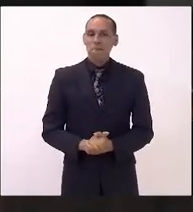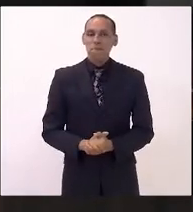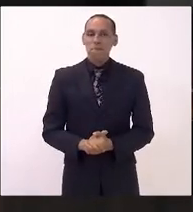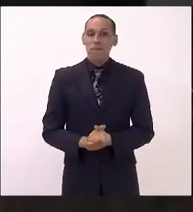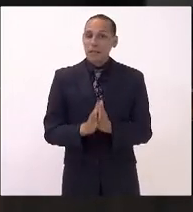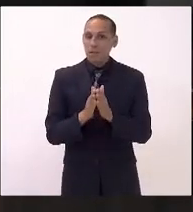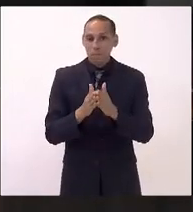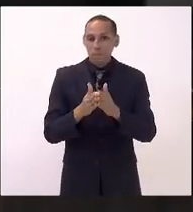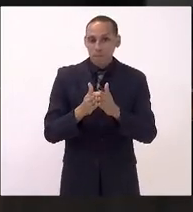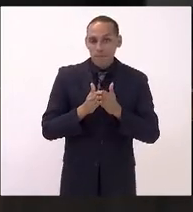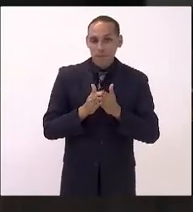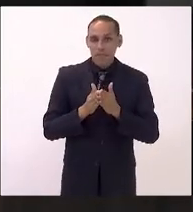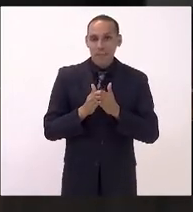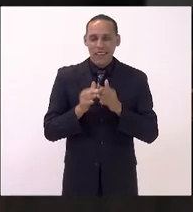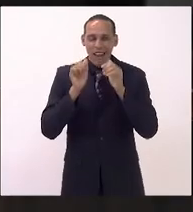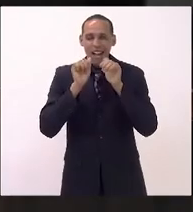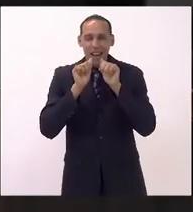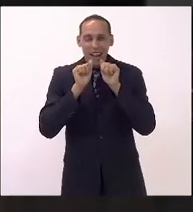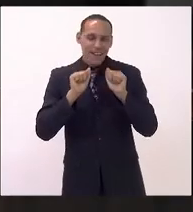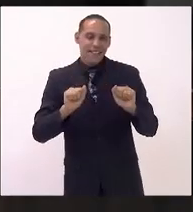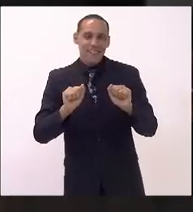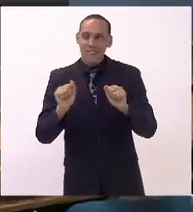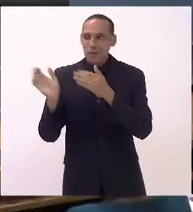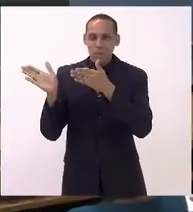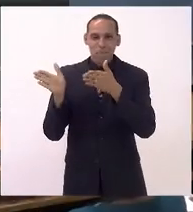aí a assessoria para passar, por favor.